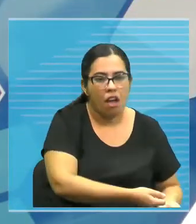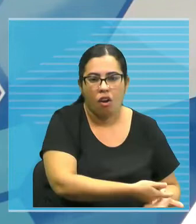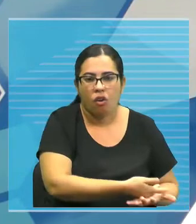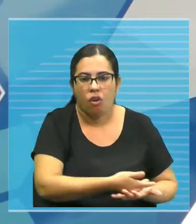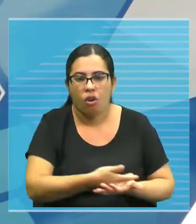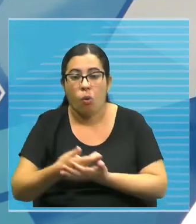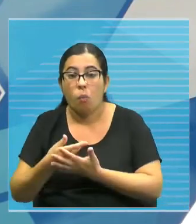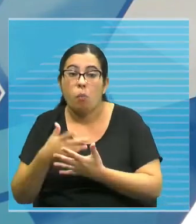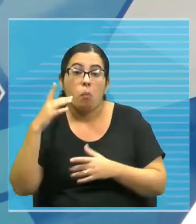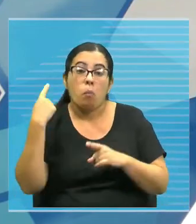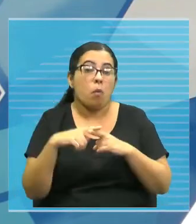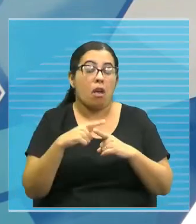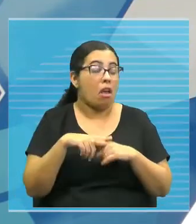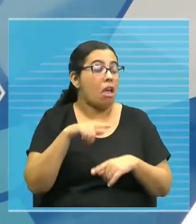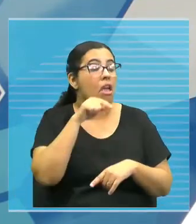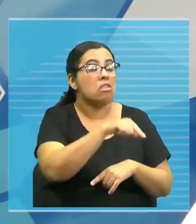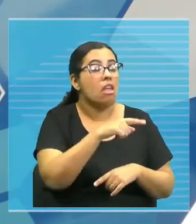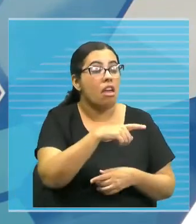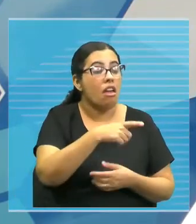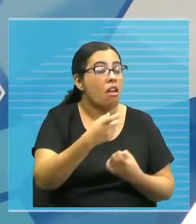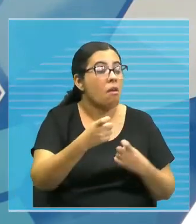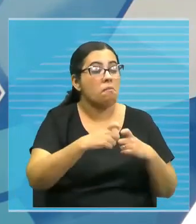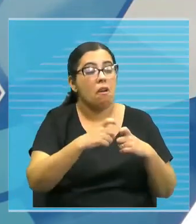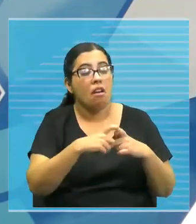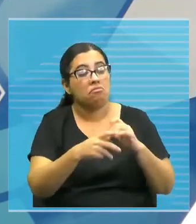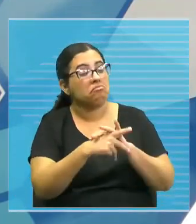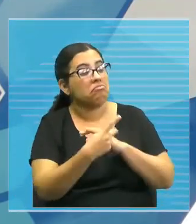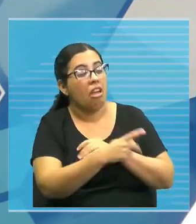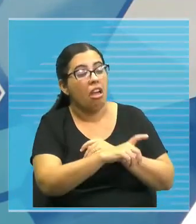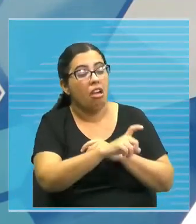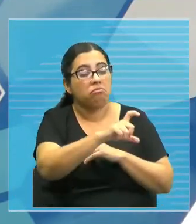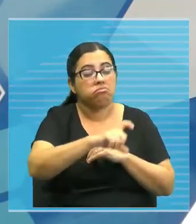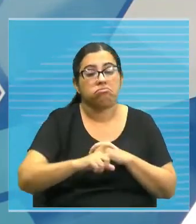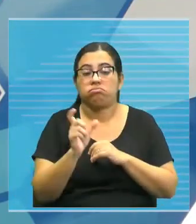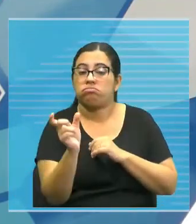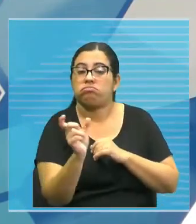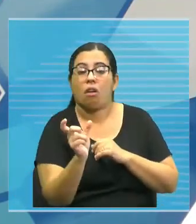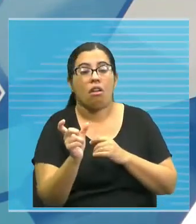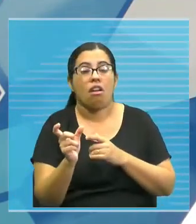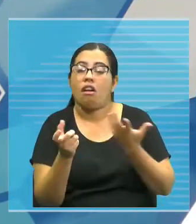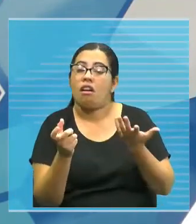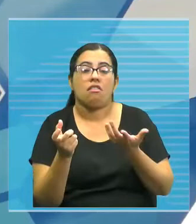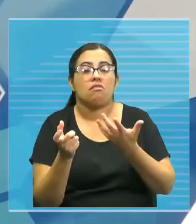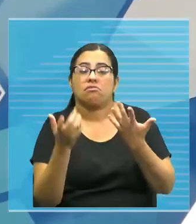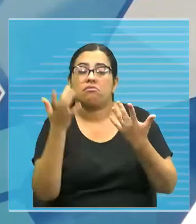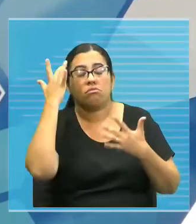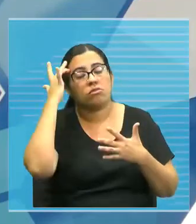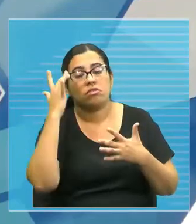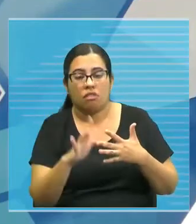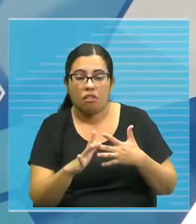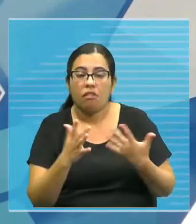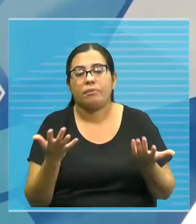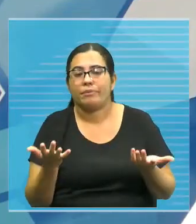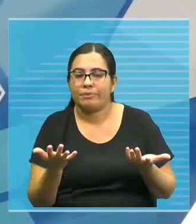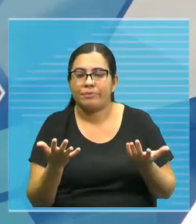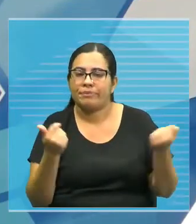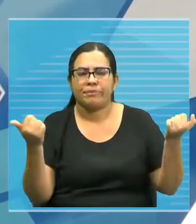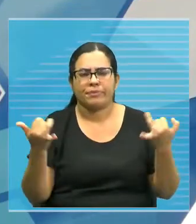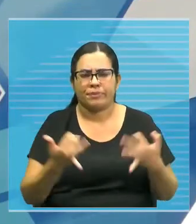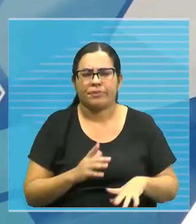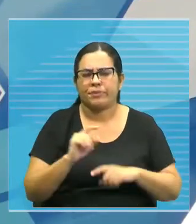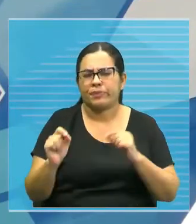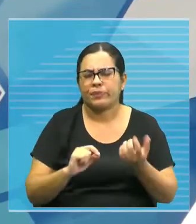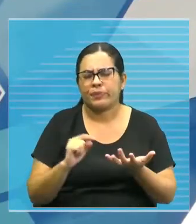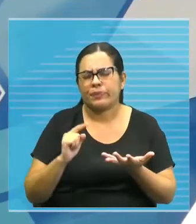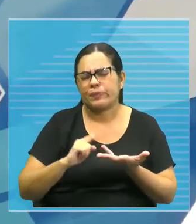saberem sequer qual é o plano de saúde, nem se ele tem plano de saúde, quanto mais qual é o plano de saúde. Então ele disse que se cerca